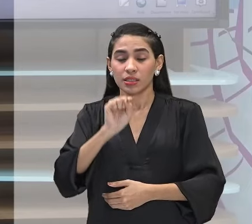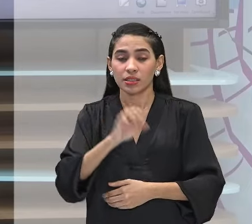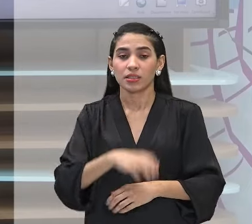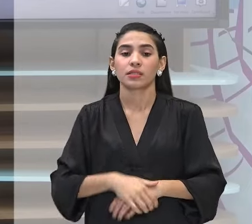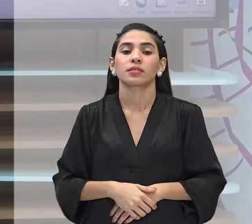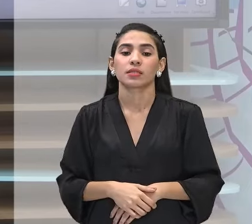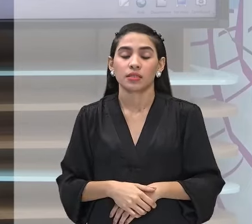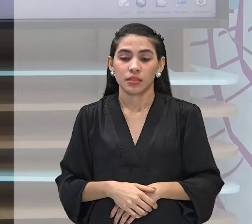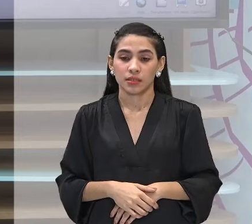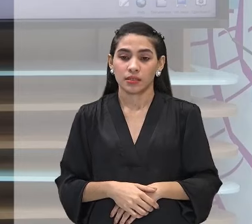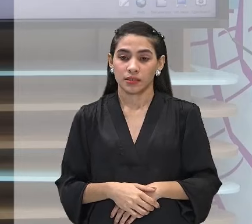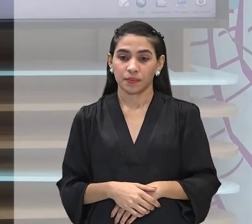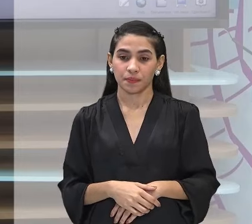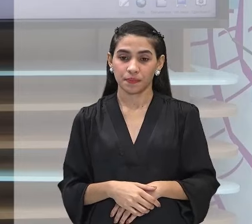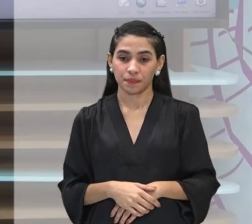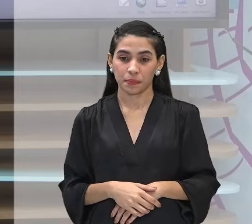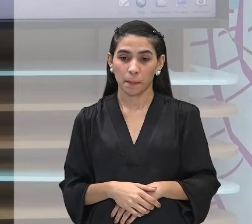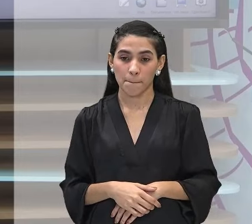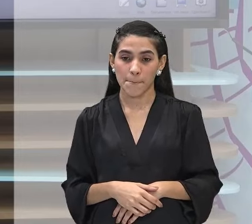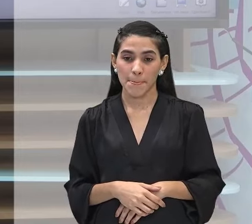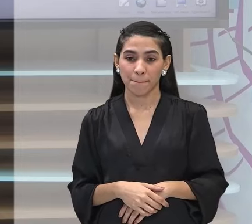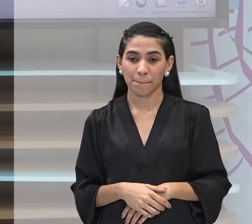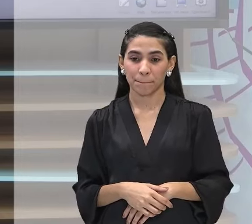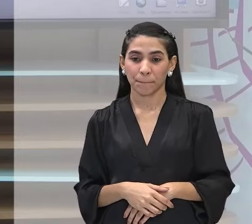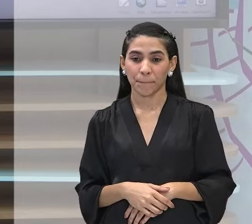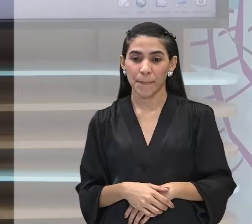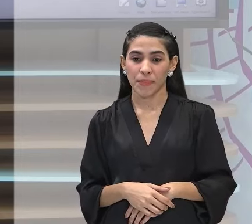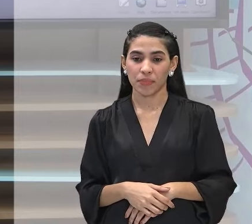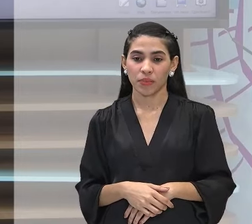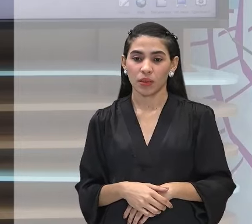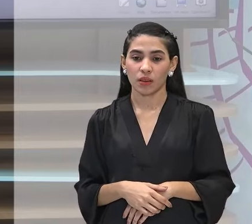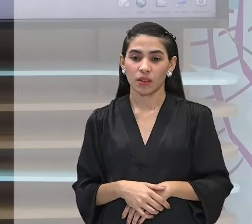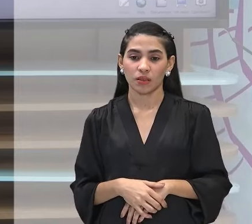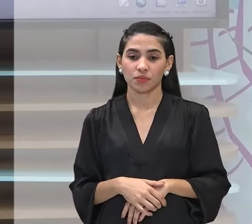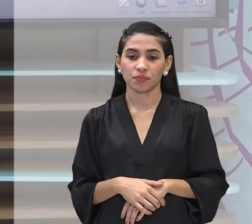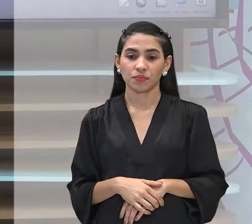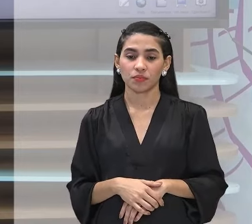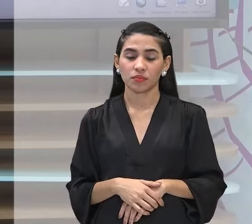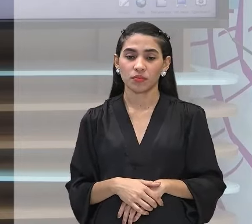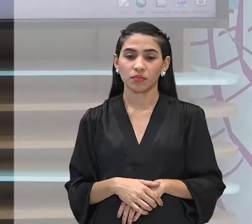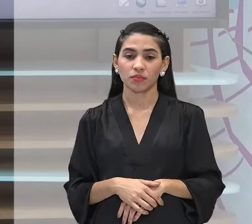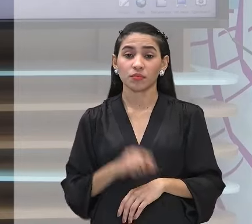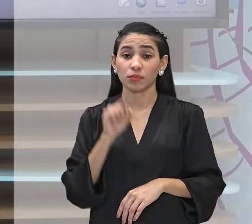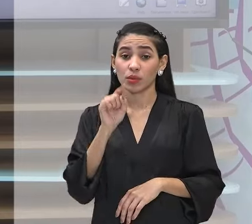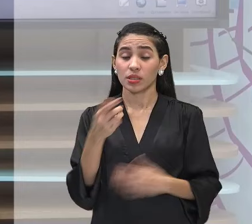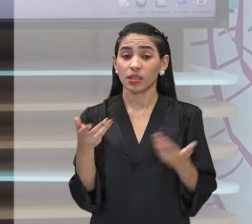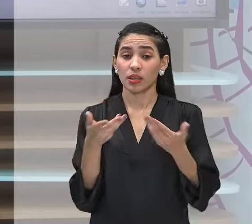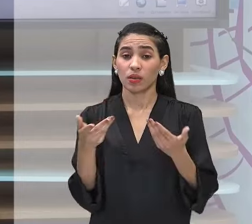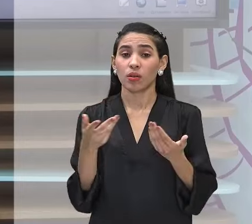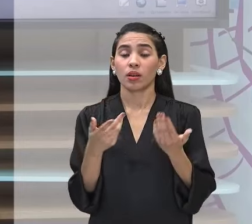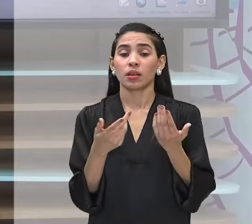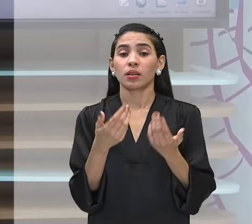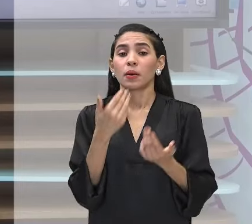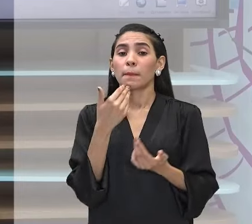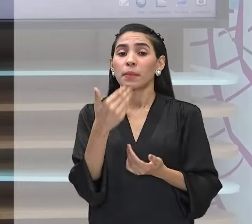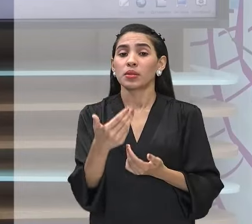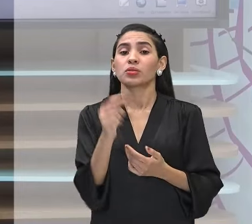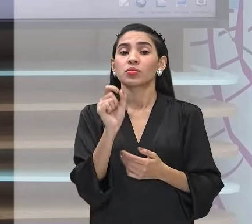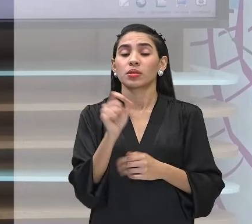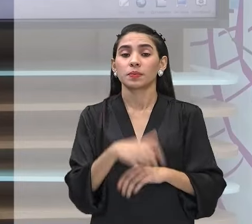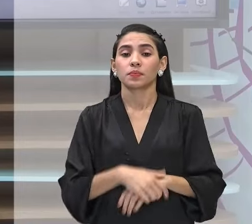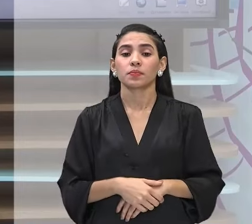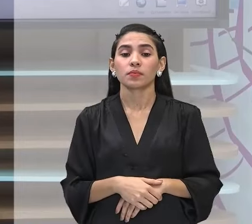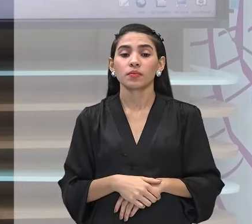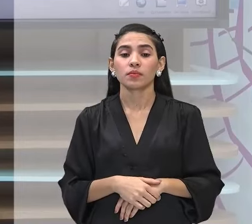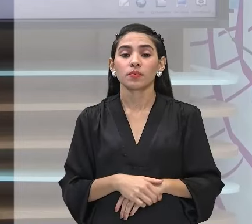essa linha né Essa essa envoltória aí para mostrar que agora o que tá sendo pedido para nós